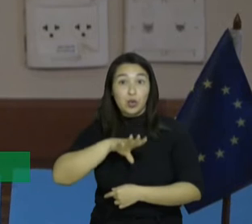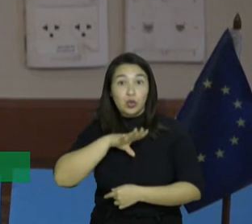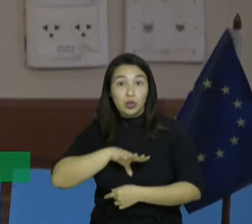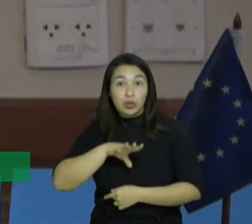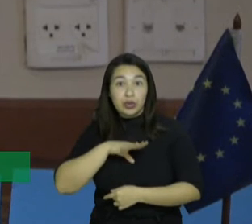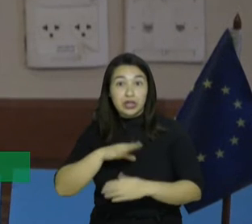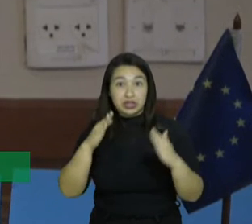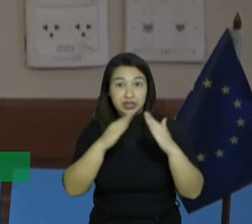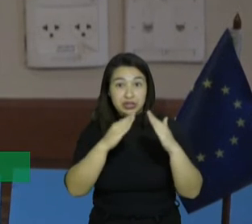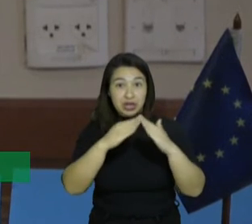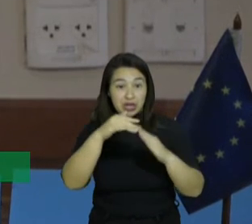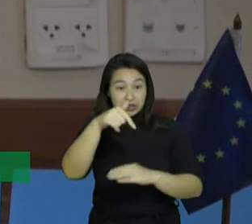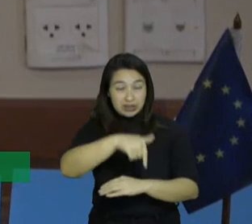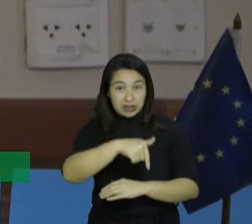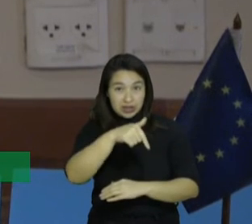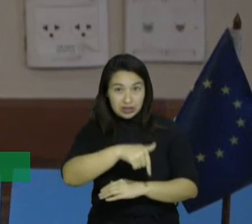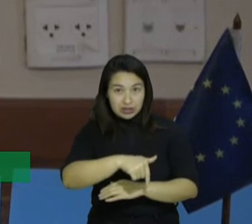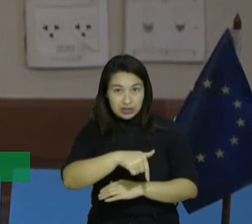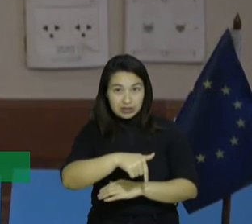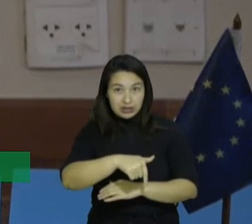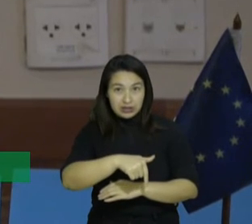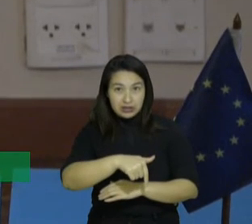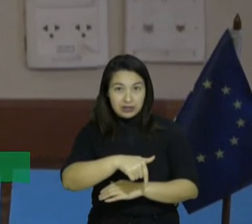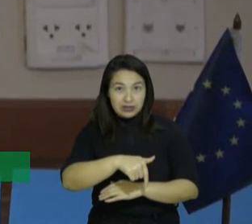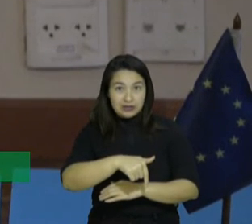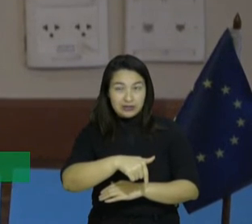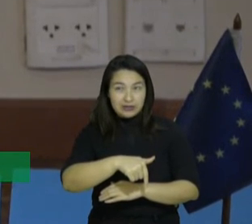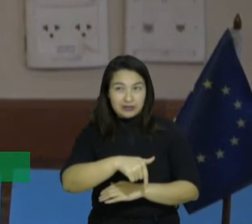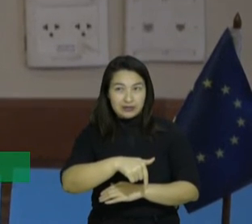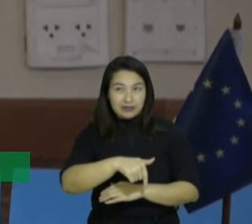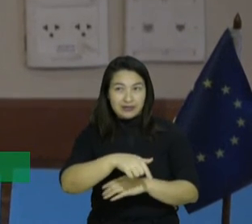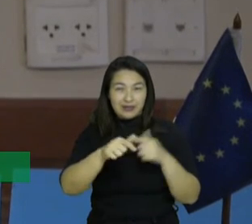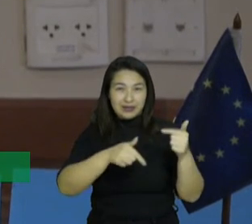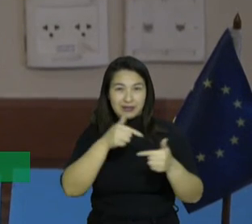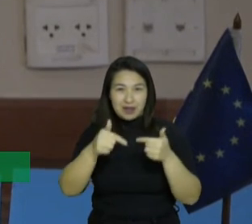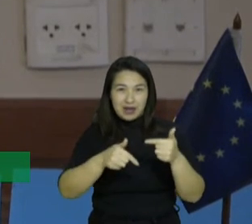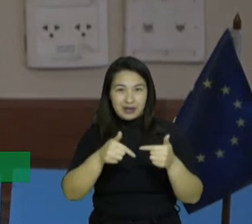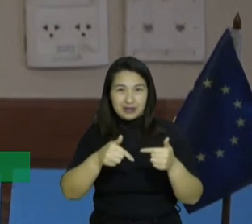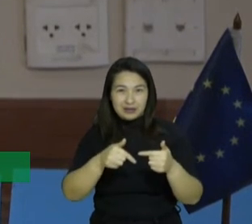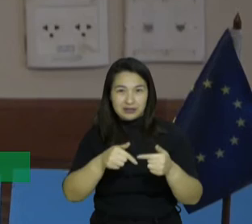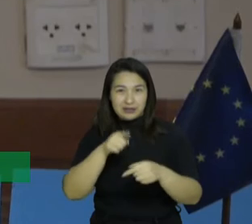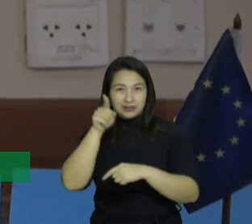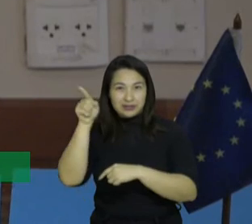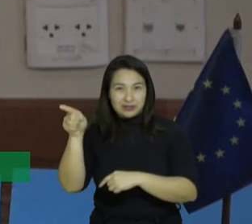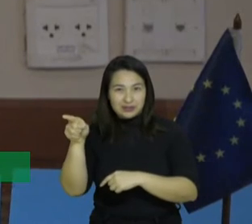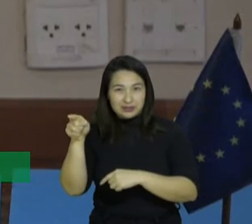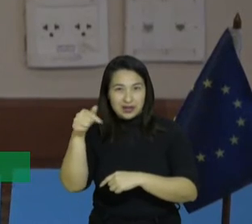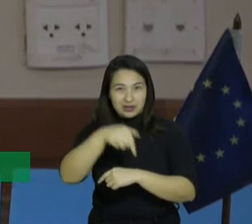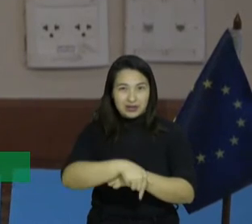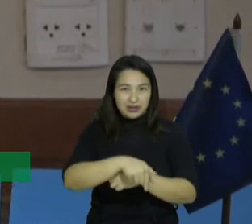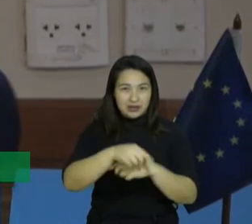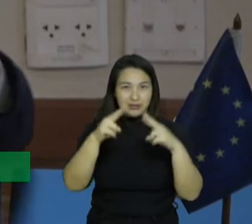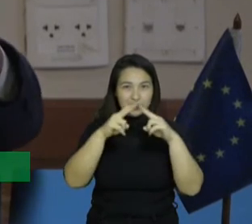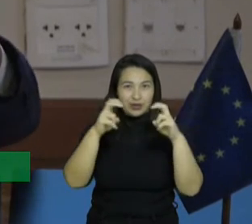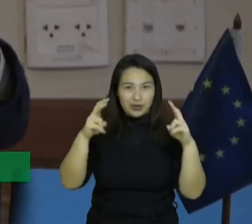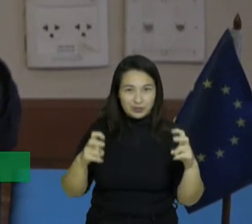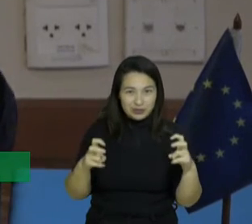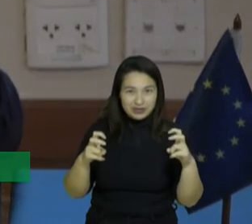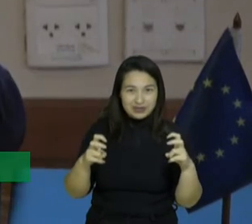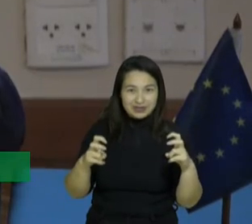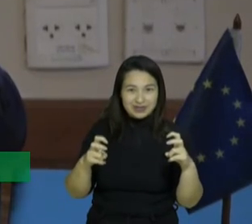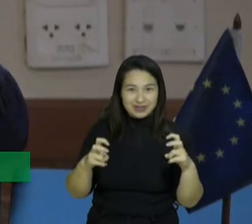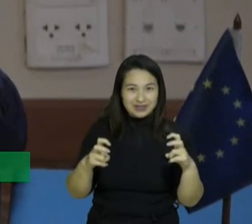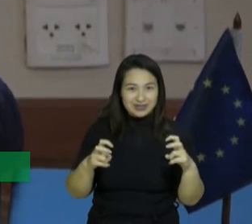Florianópolis e São brasileiros são trabalhadores trabalhadores da Europa que trabalham aqui então isso se é